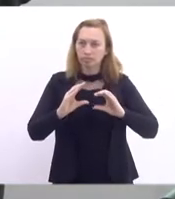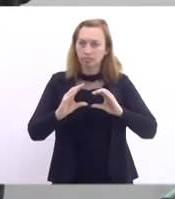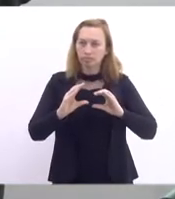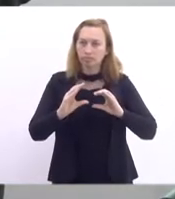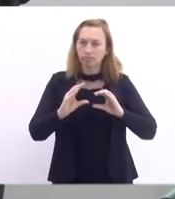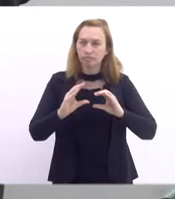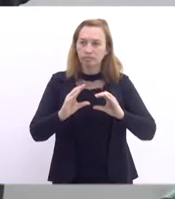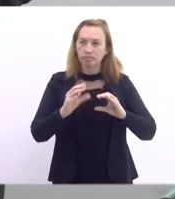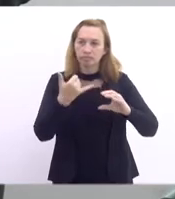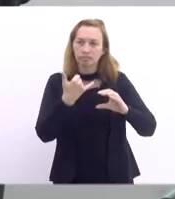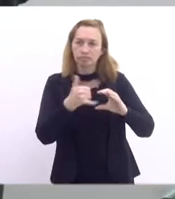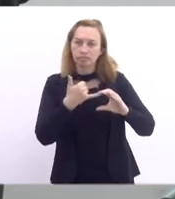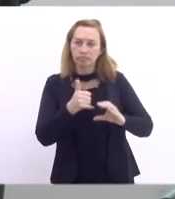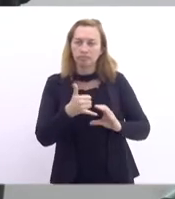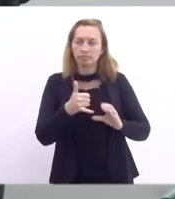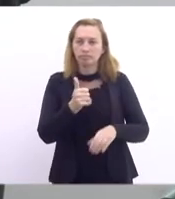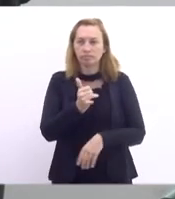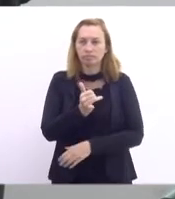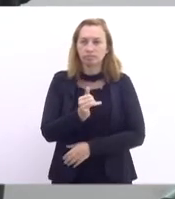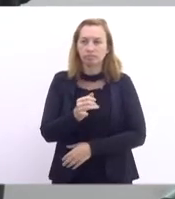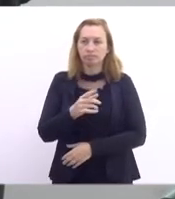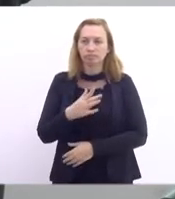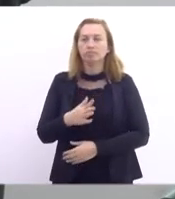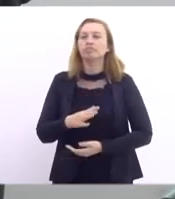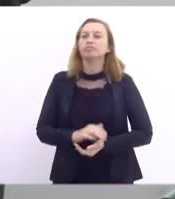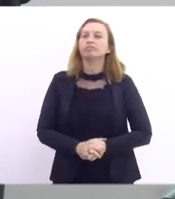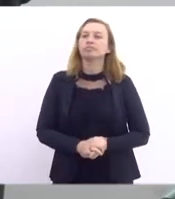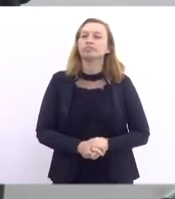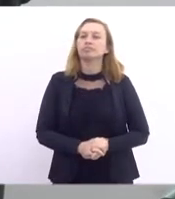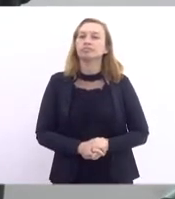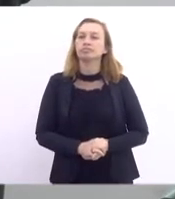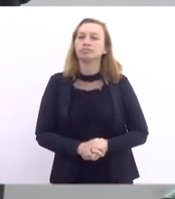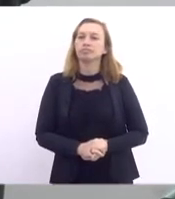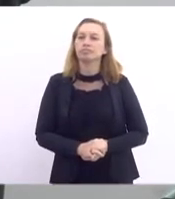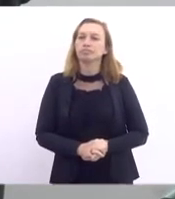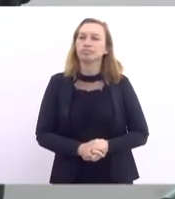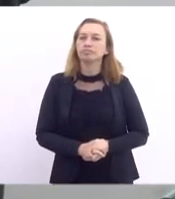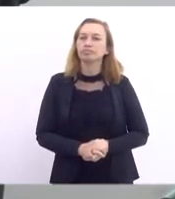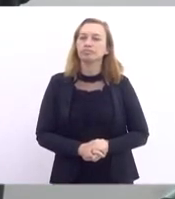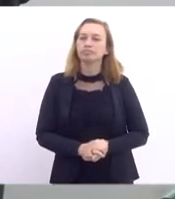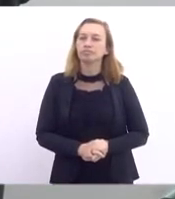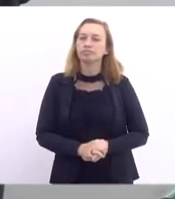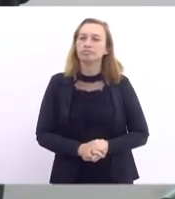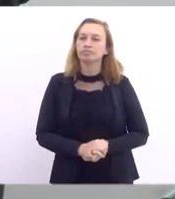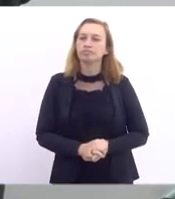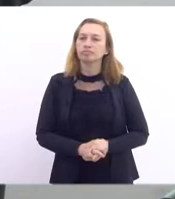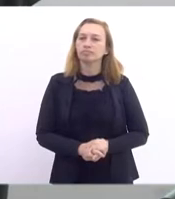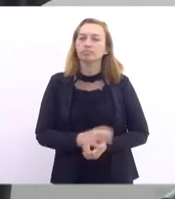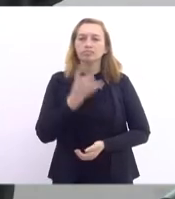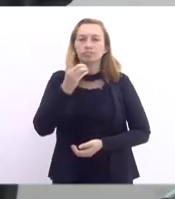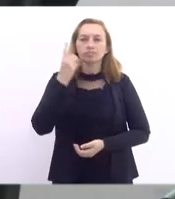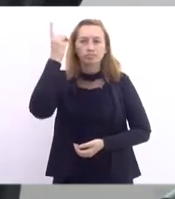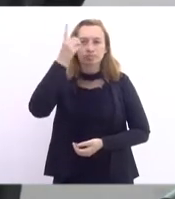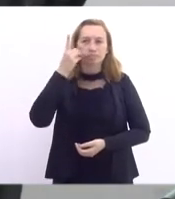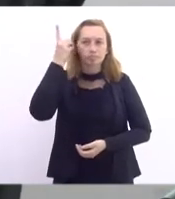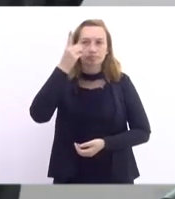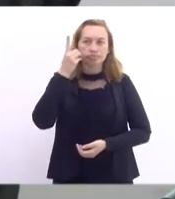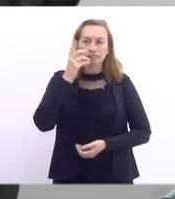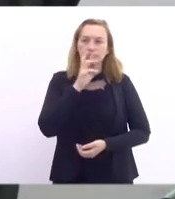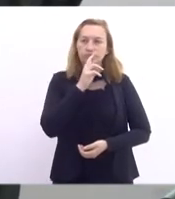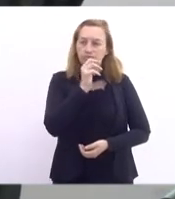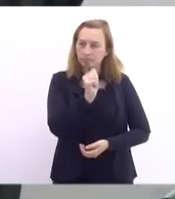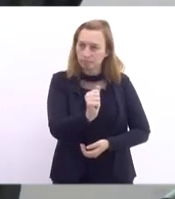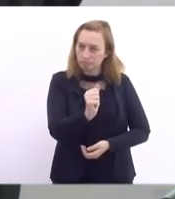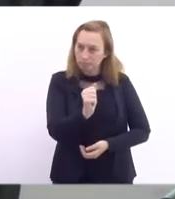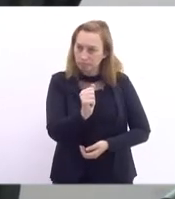pelo meu Zap não tô saudando também o deputado Rodrigo